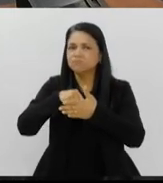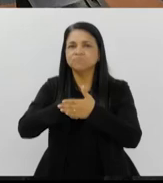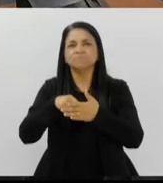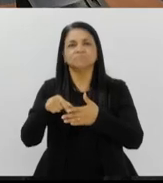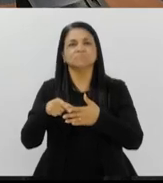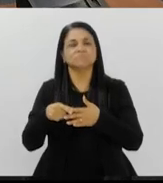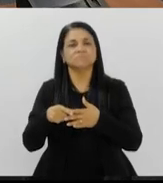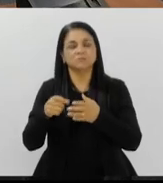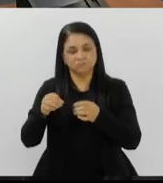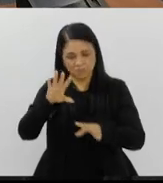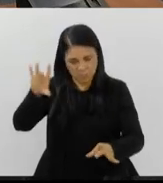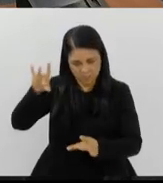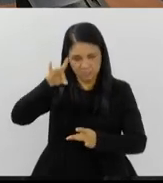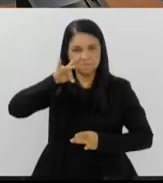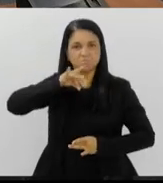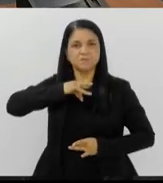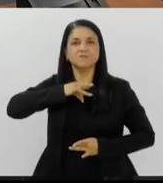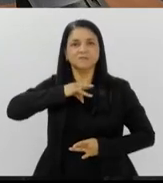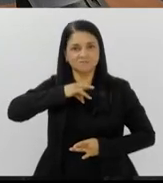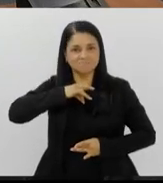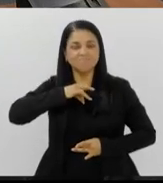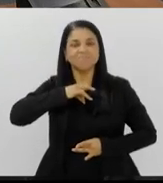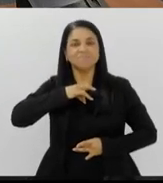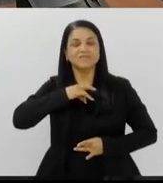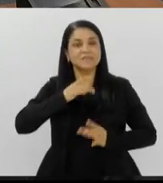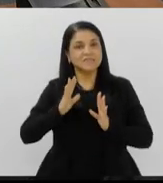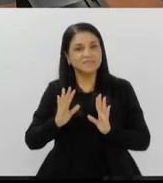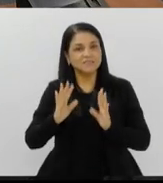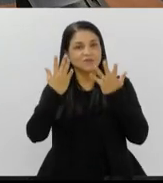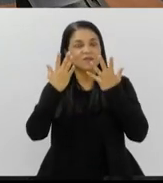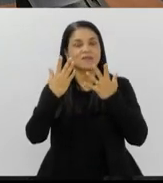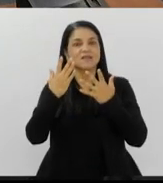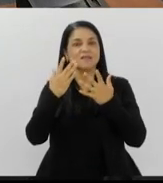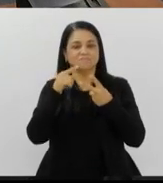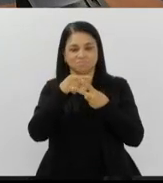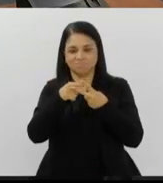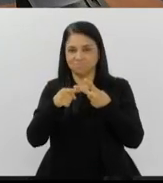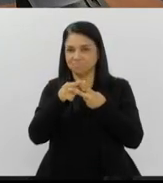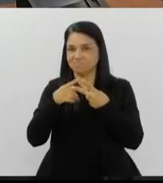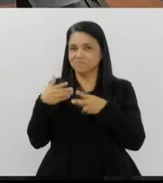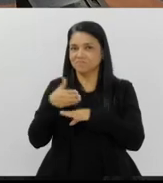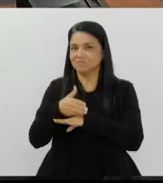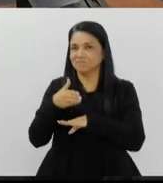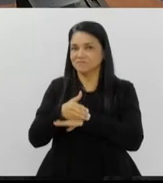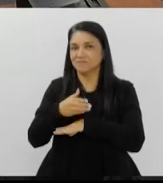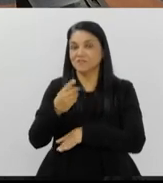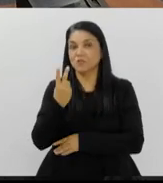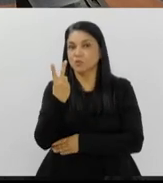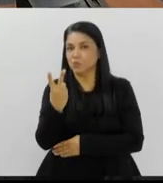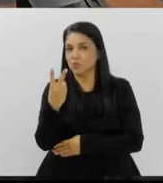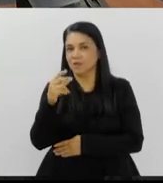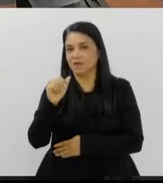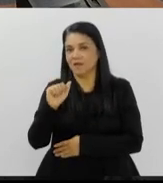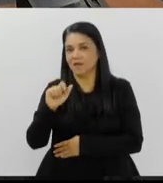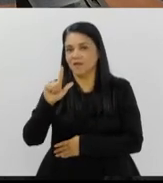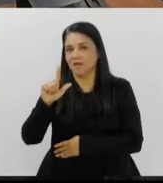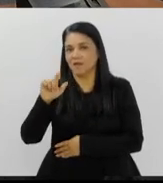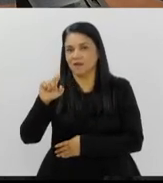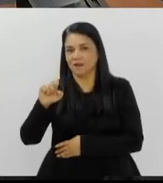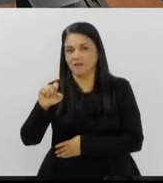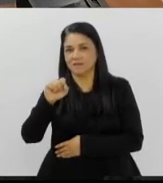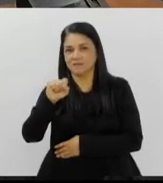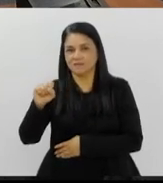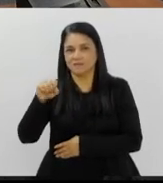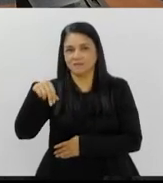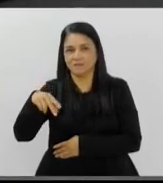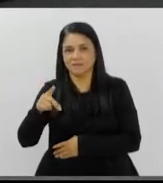que nos inspira. Mas saudar a presença aqui de duas Alessandras. Tem duas Alessandras, porque a Alessandra,